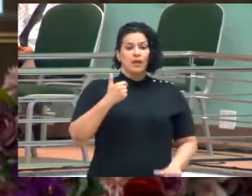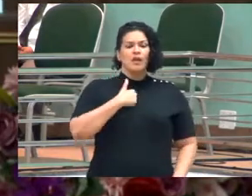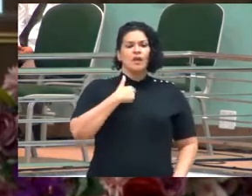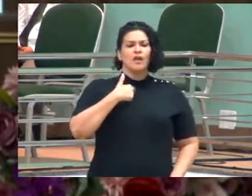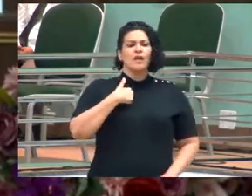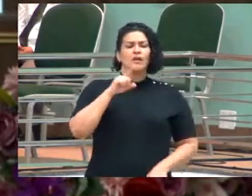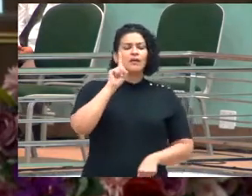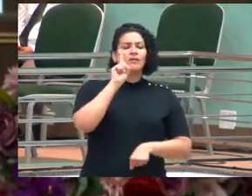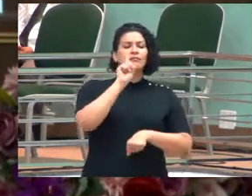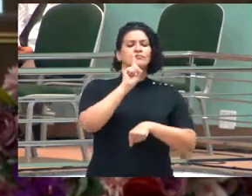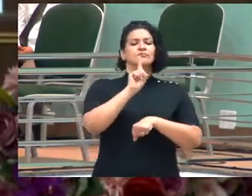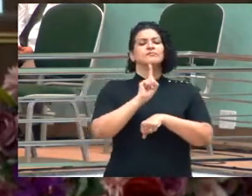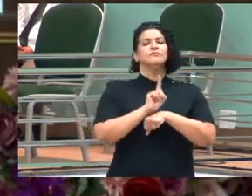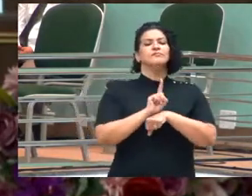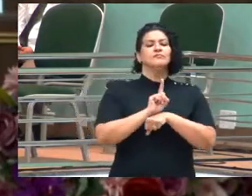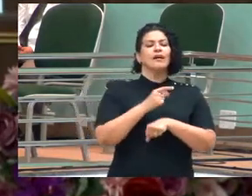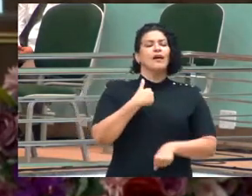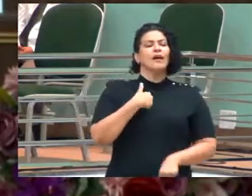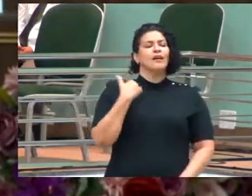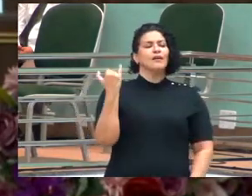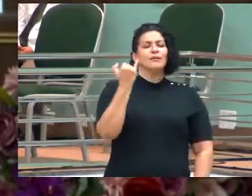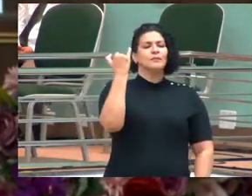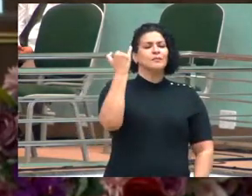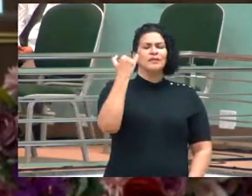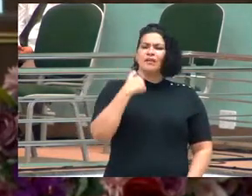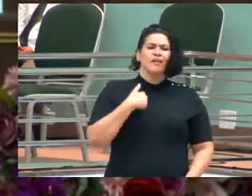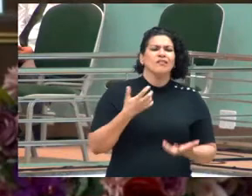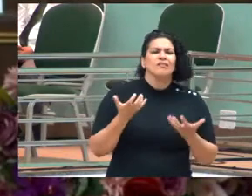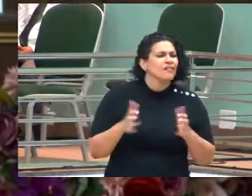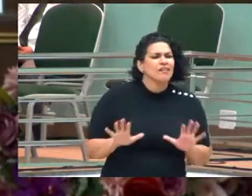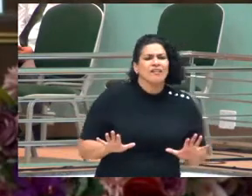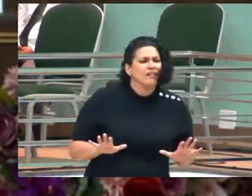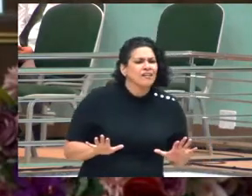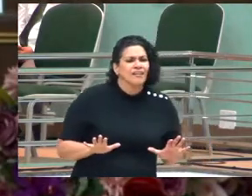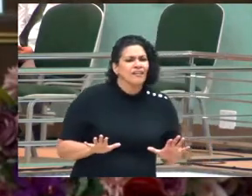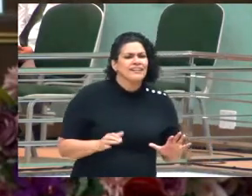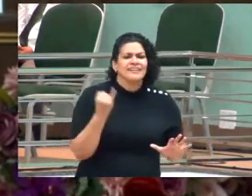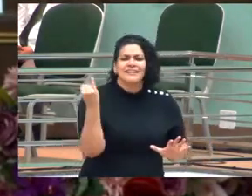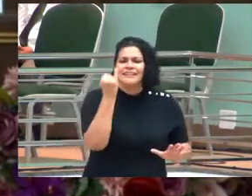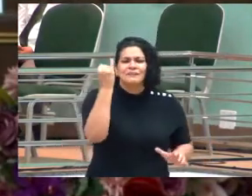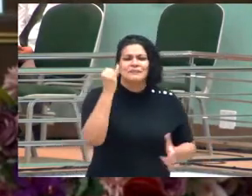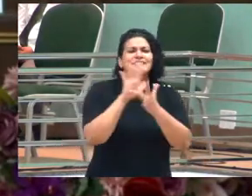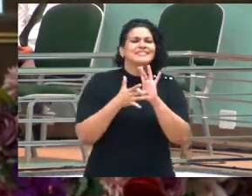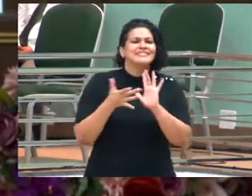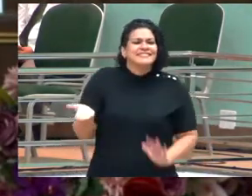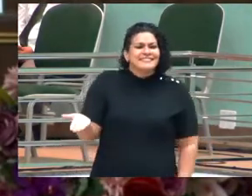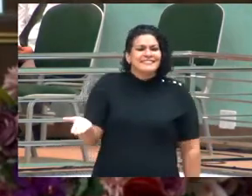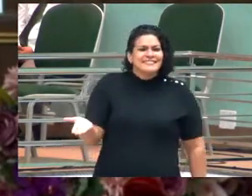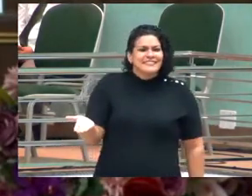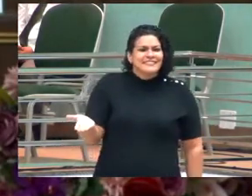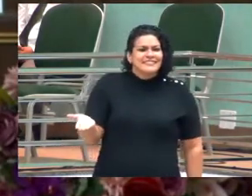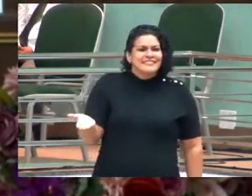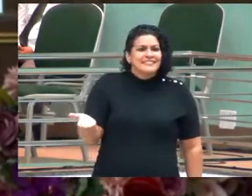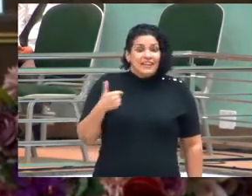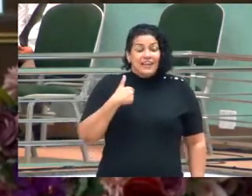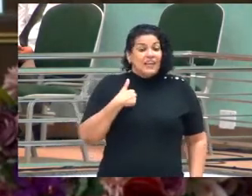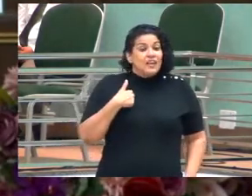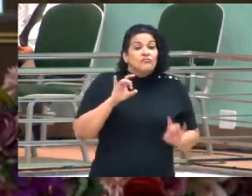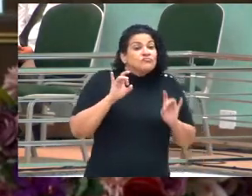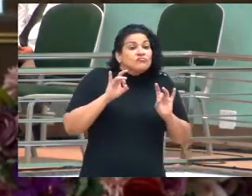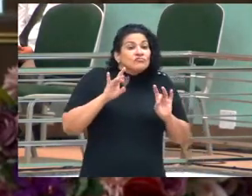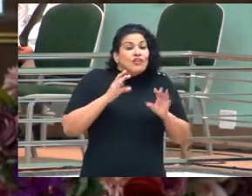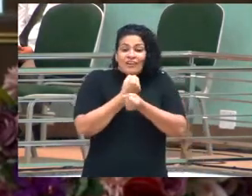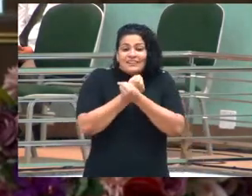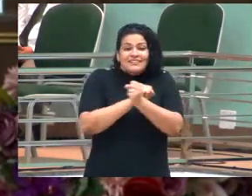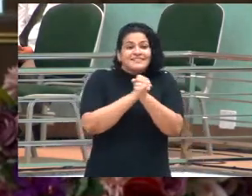menos do que um escravo. Porque na minha época, nem um escravo se agachava para desatar as sandálias